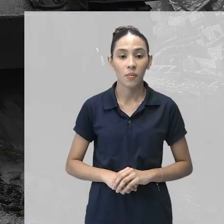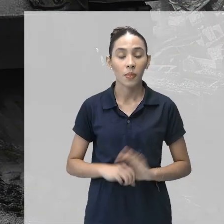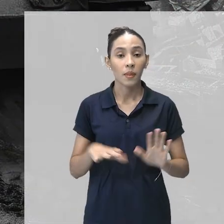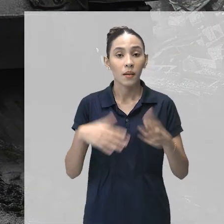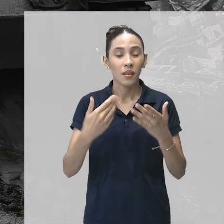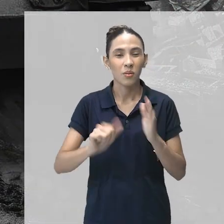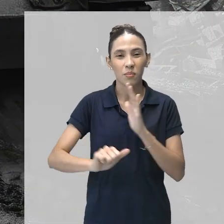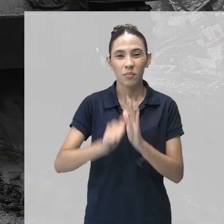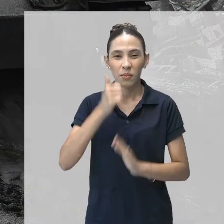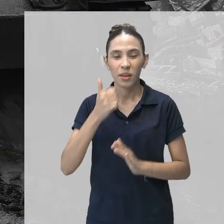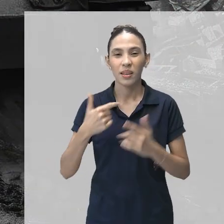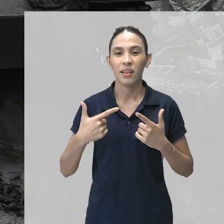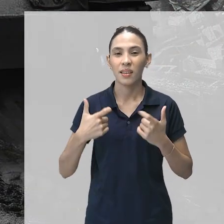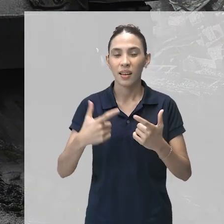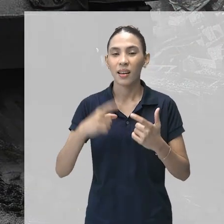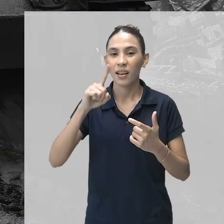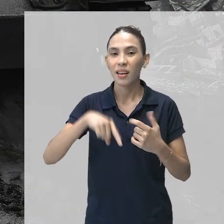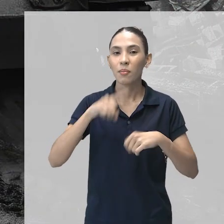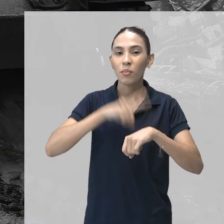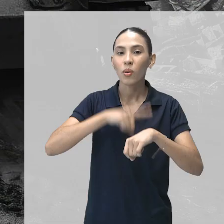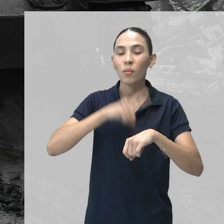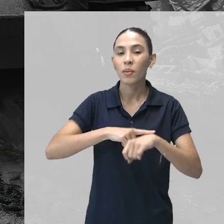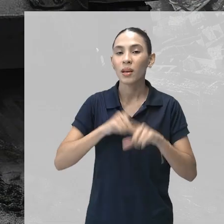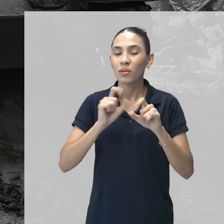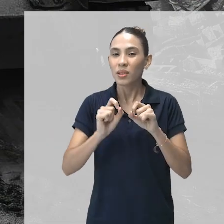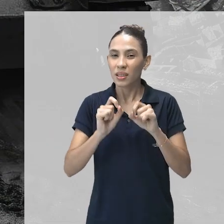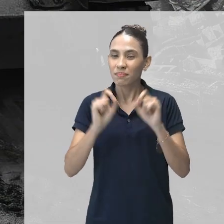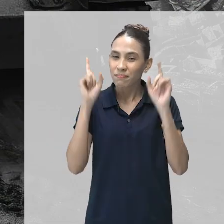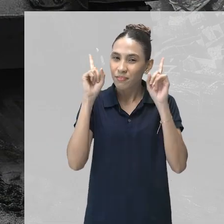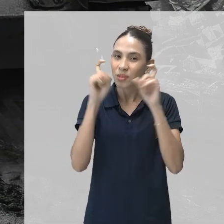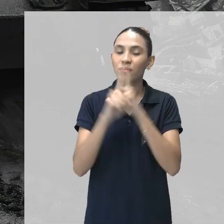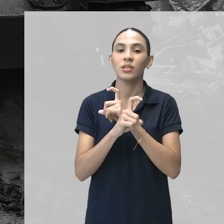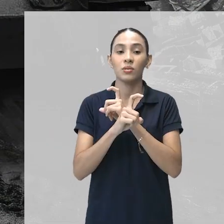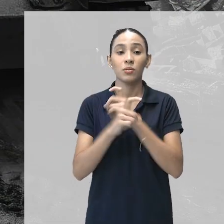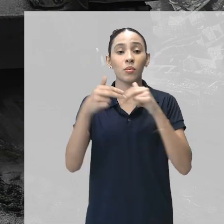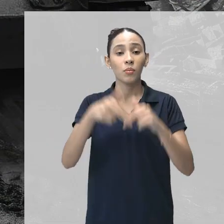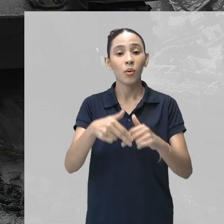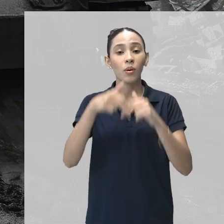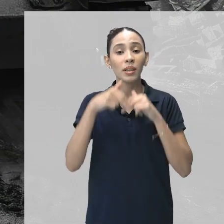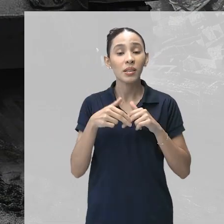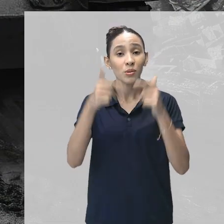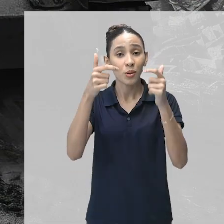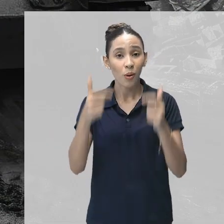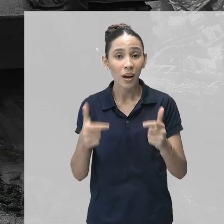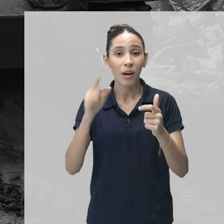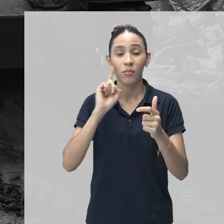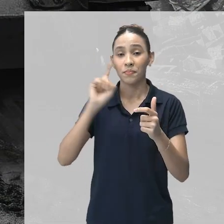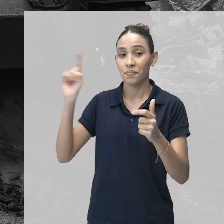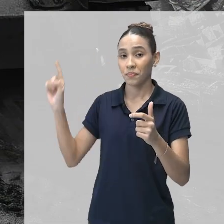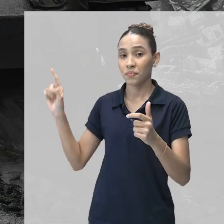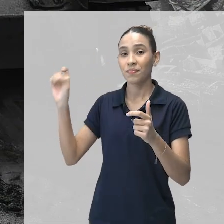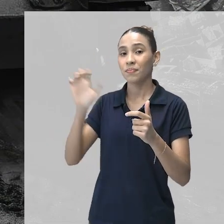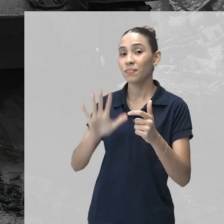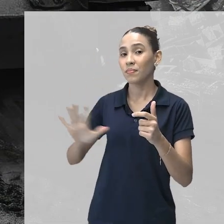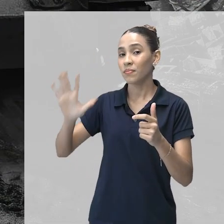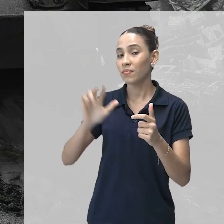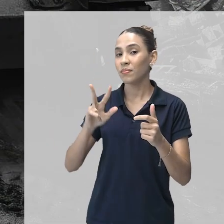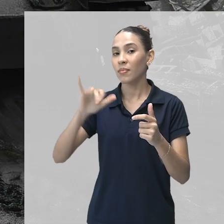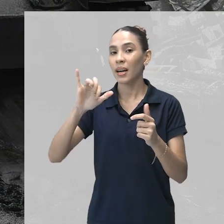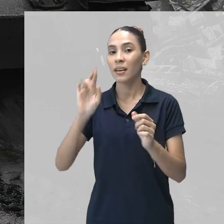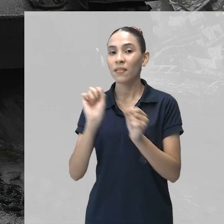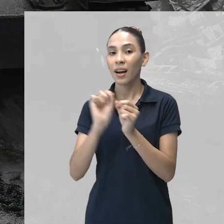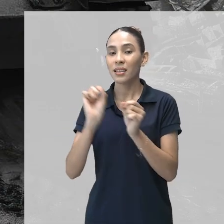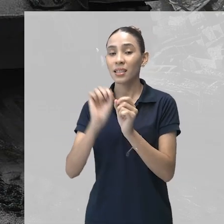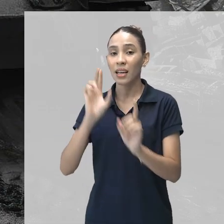Falar de Primeira Guerra é momento assim de tensões. Por isso estamos inseridos neste cenário que faz referência